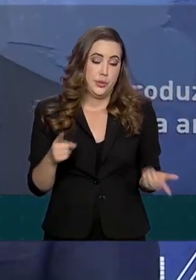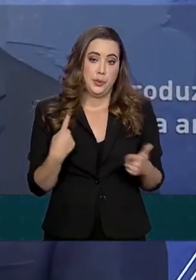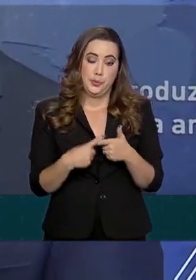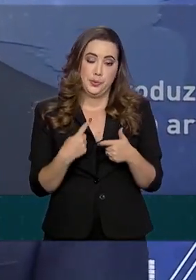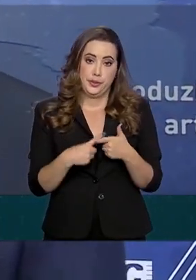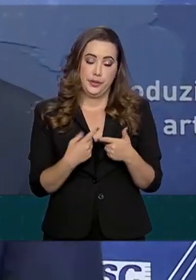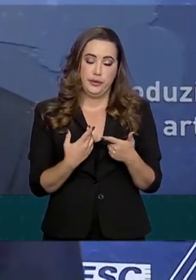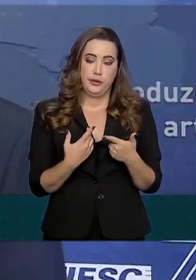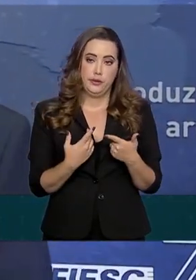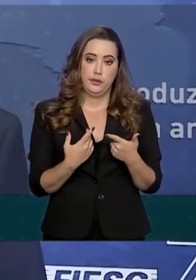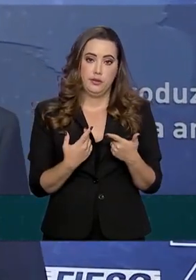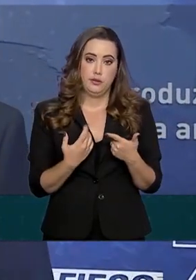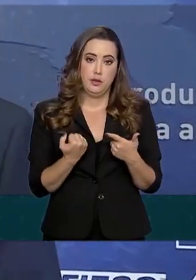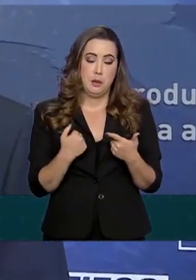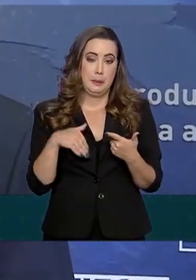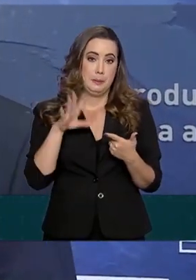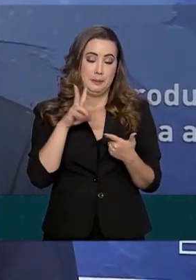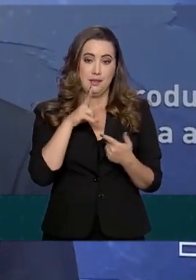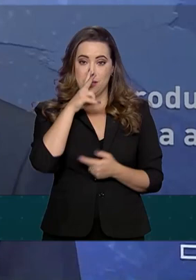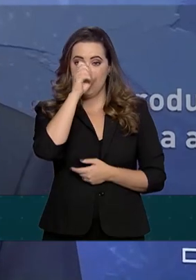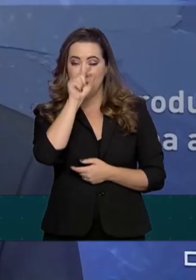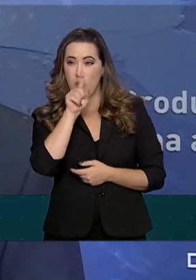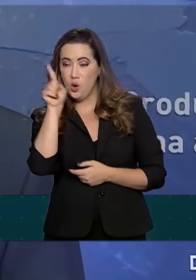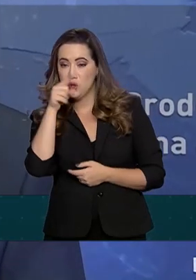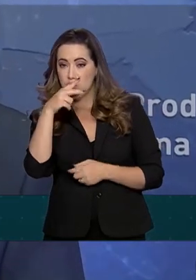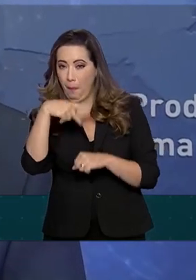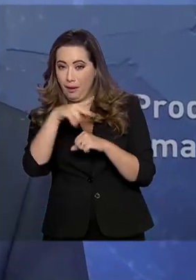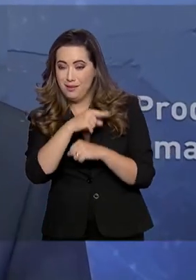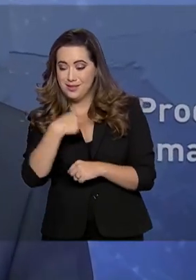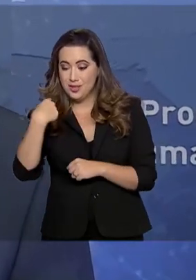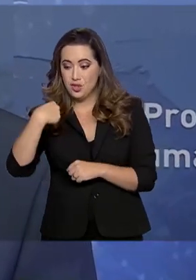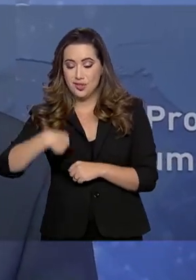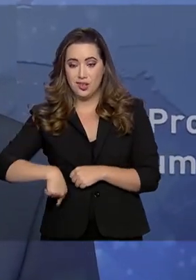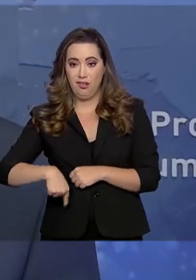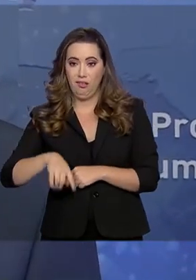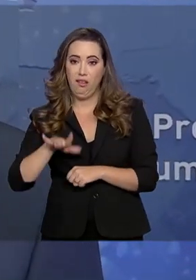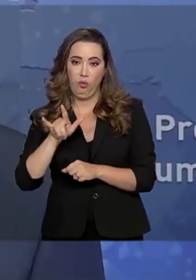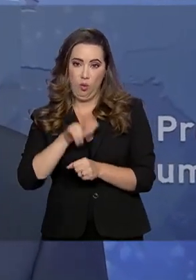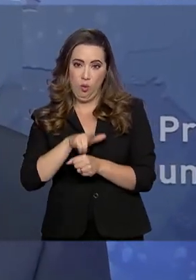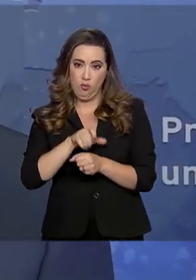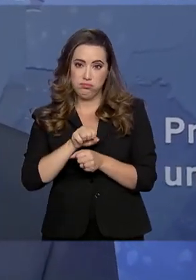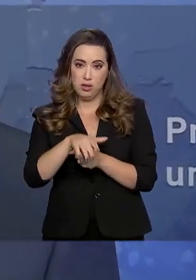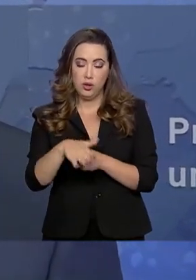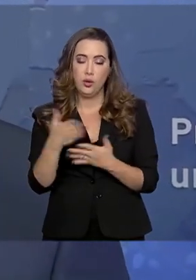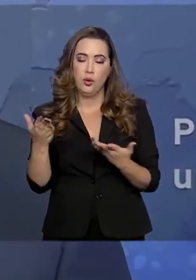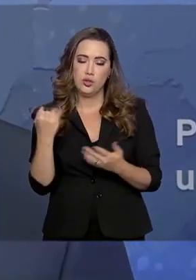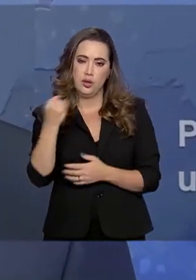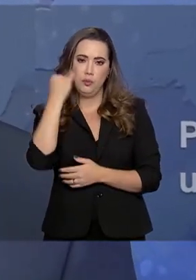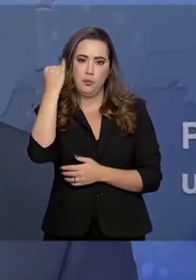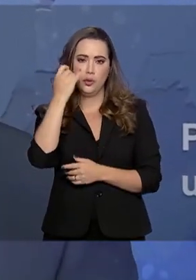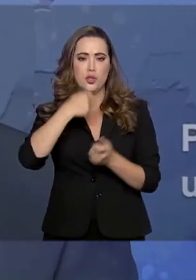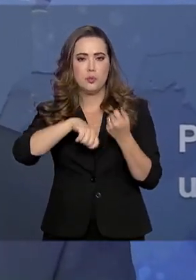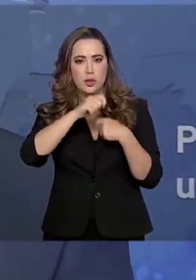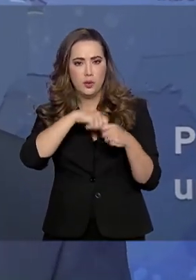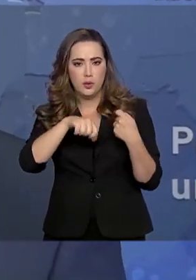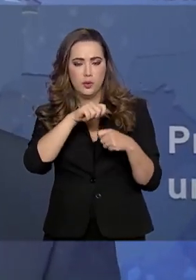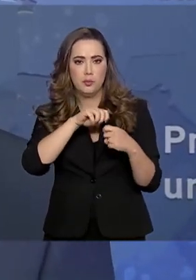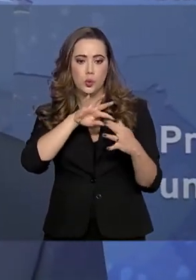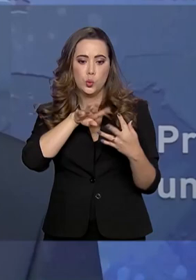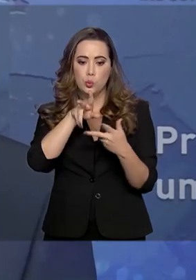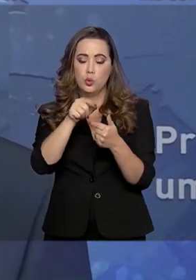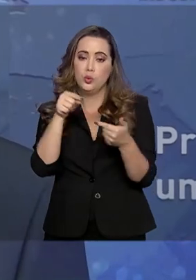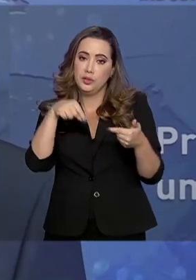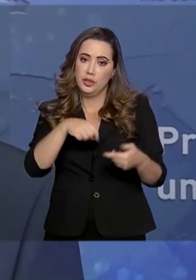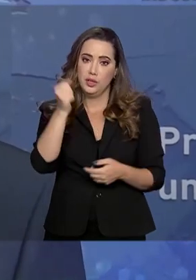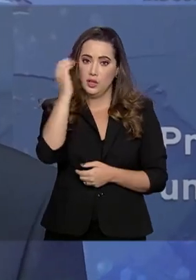forma digamos assim mais forte a china que é hoje o grande motor da economia mundial e no nosso caso em particular